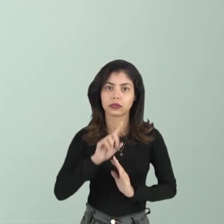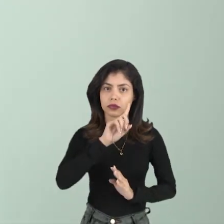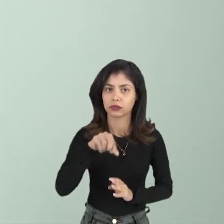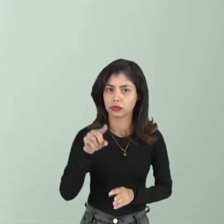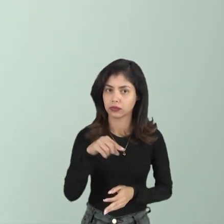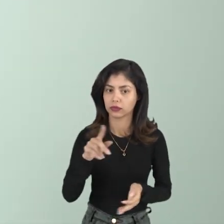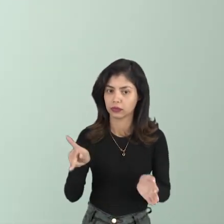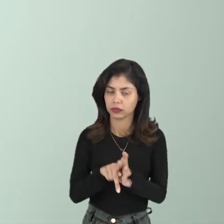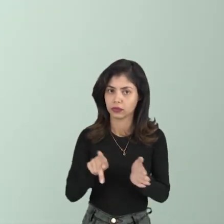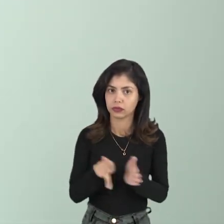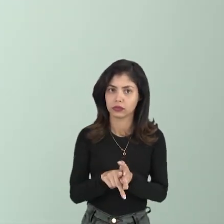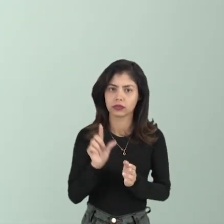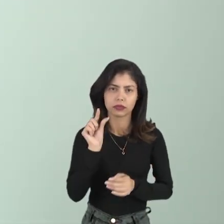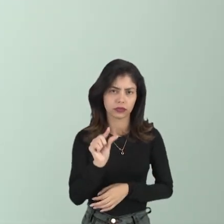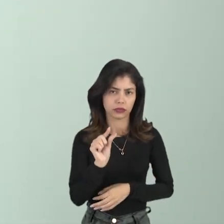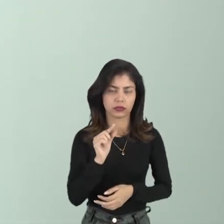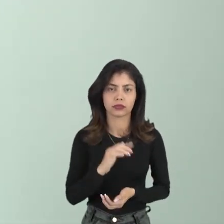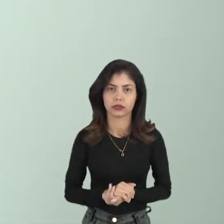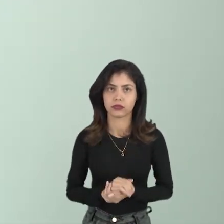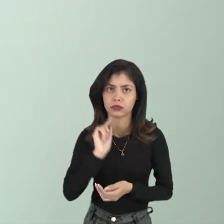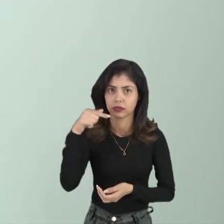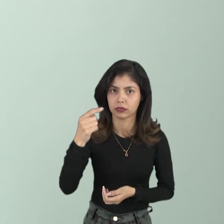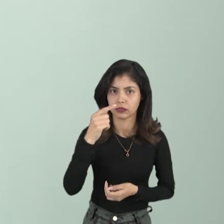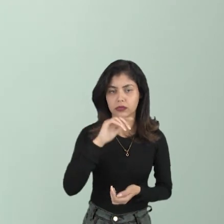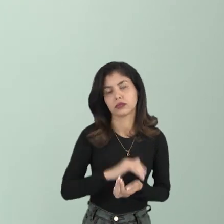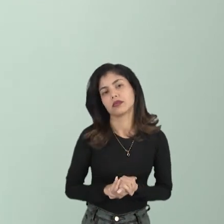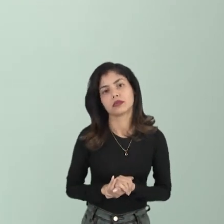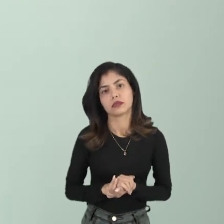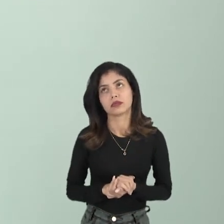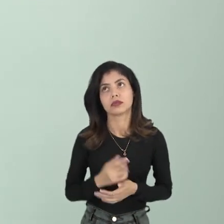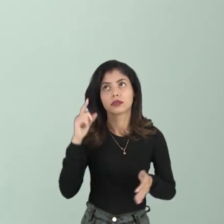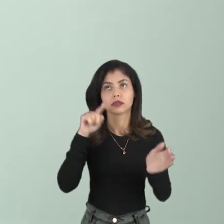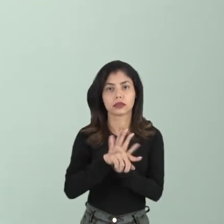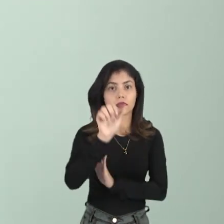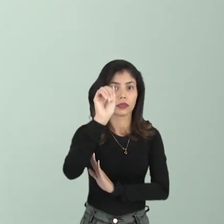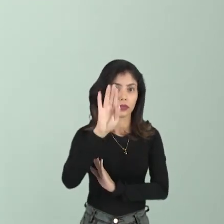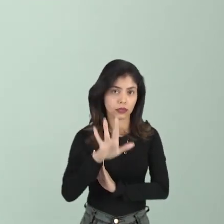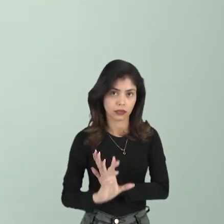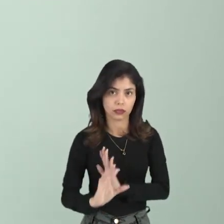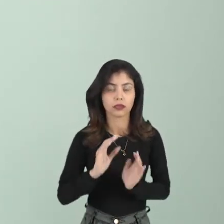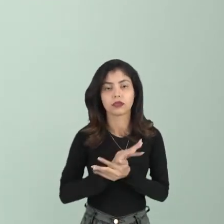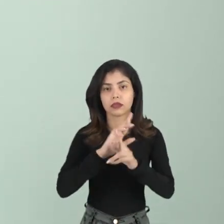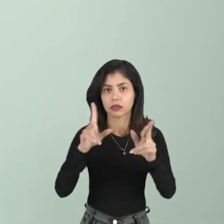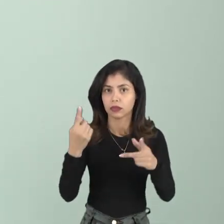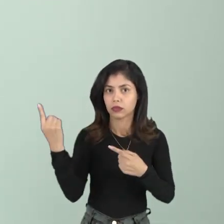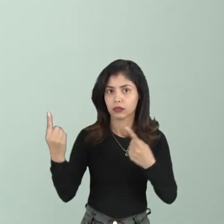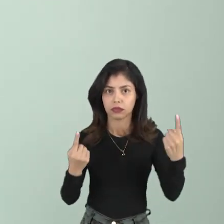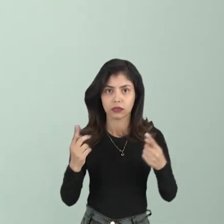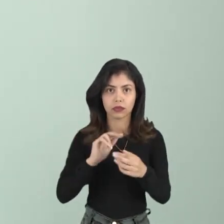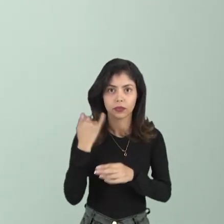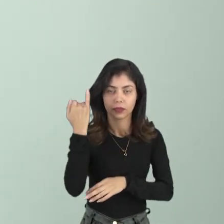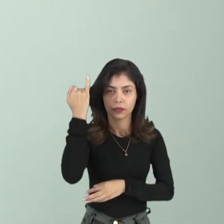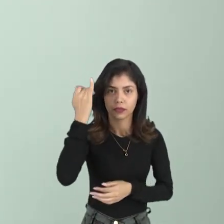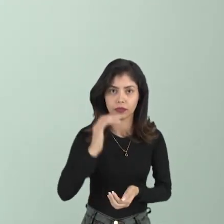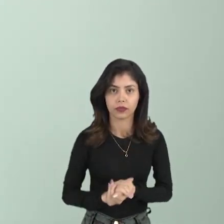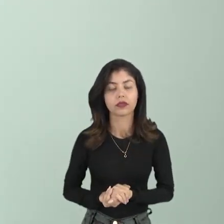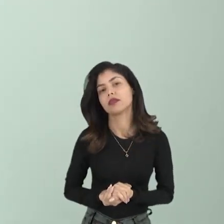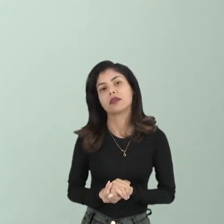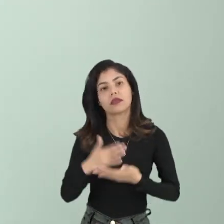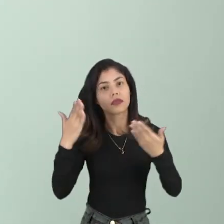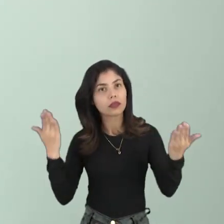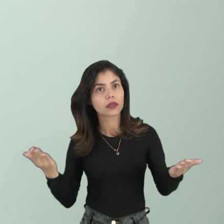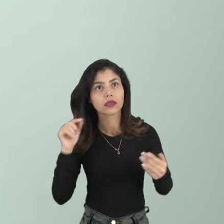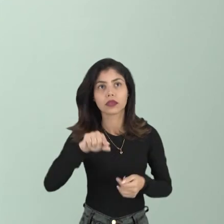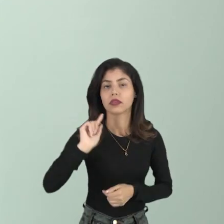si. A questão em si, ela é pequena. E logo em seguida temos as alternativas. Saber diferenciar uma coisa da outra é muito importante.